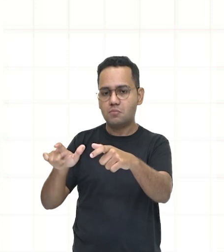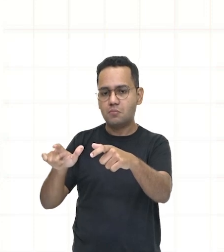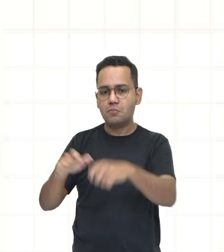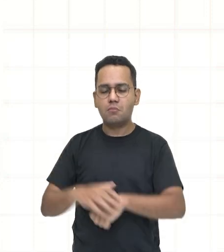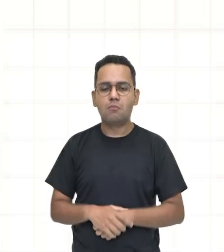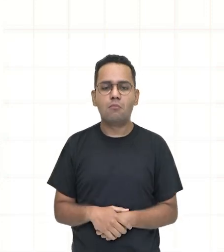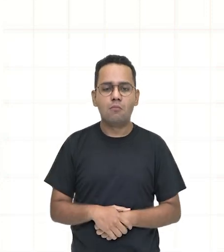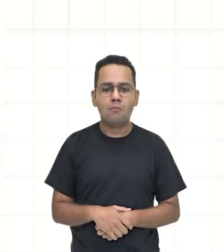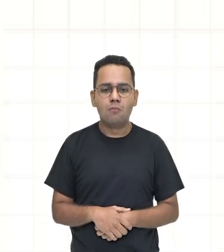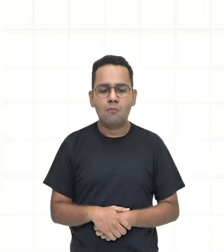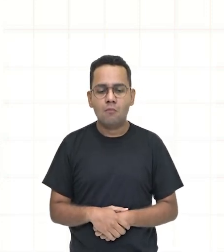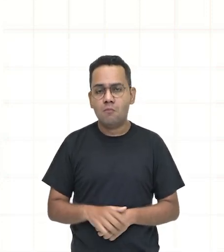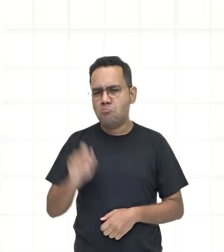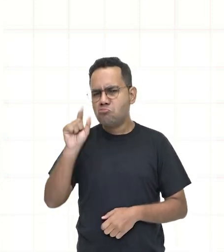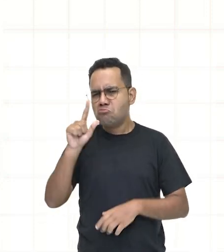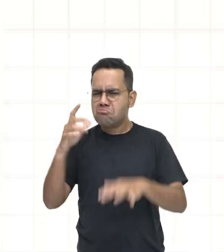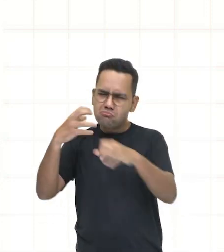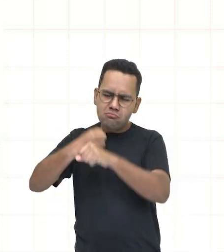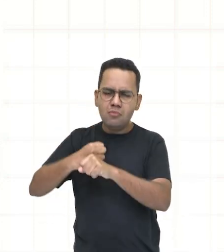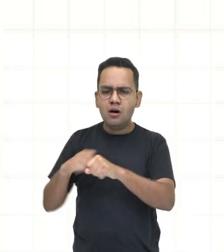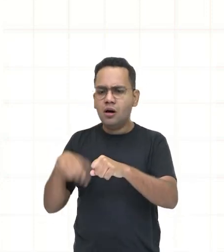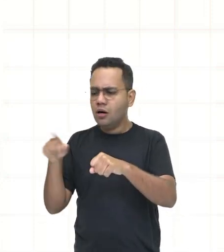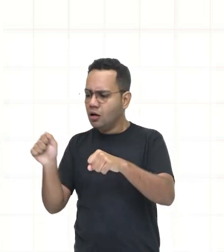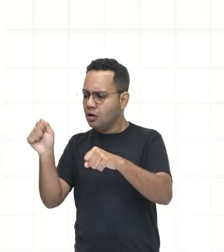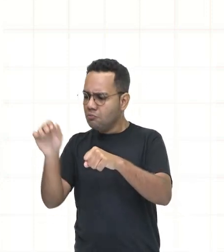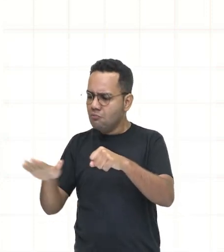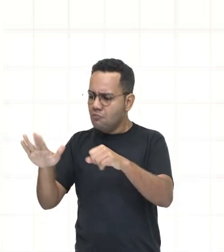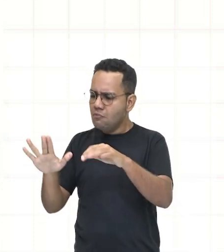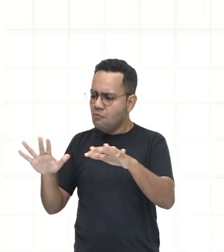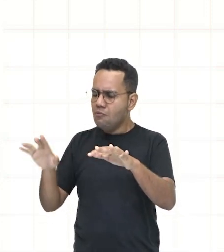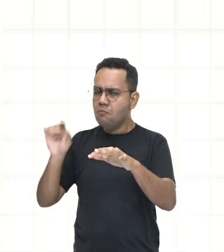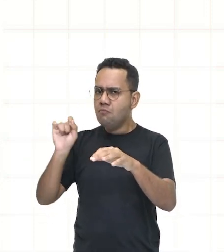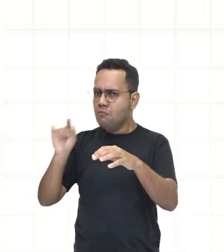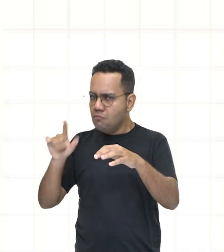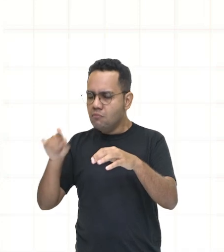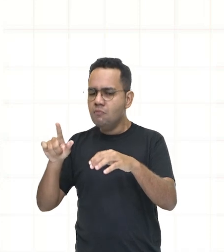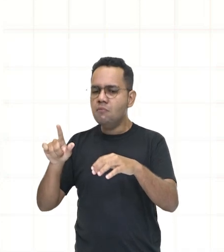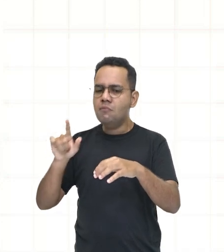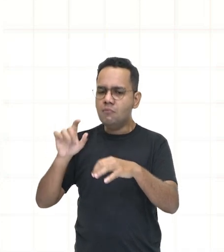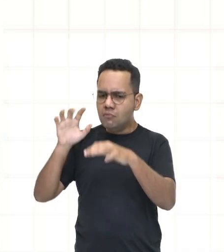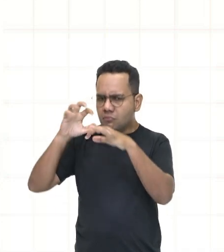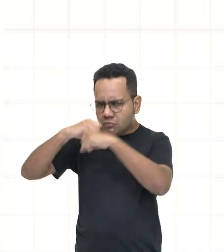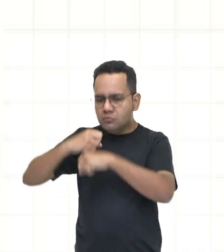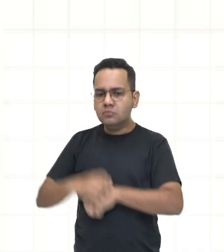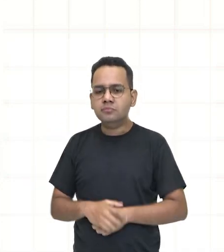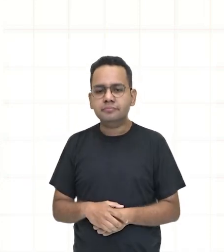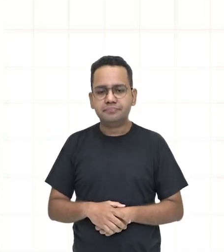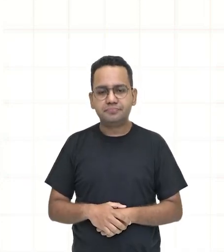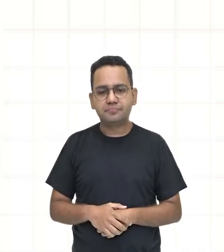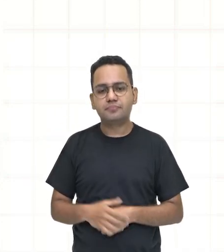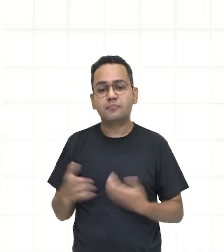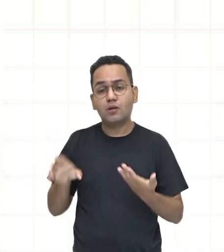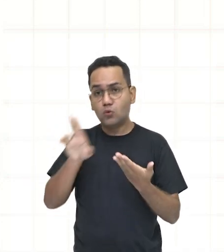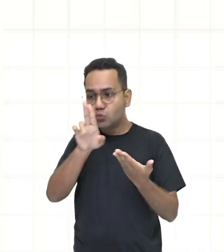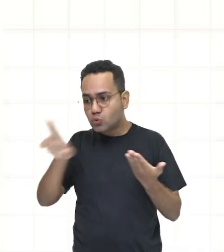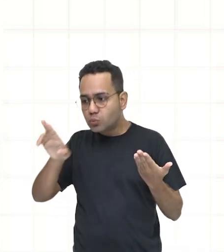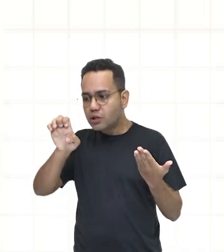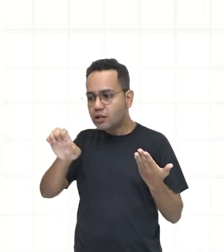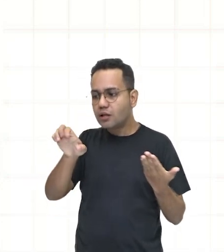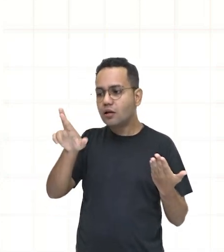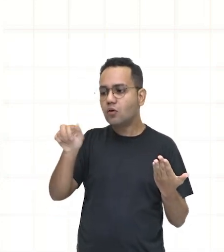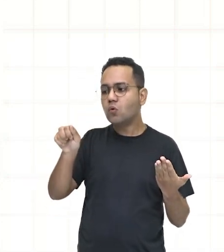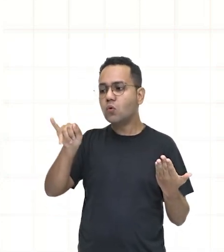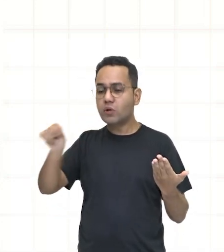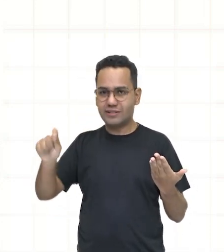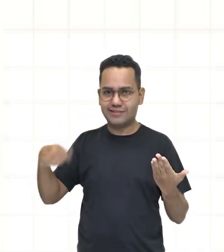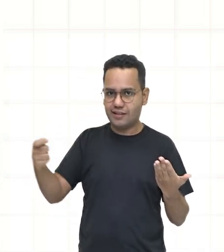nós temos a Ásia. A soma desses dois continentes é essa vasta região geográfica que